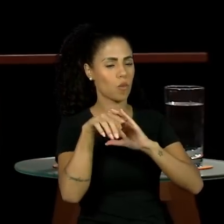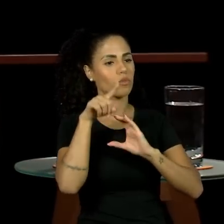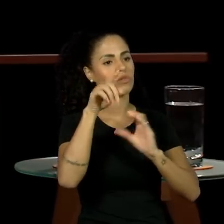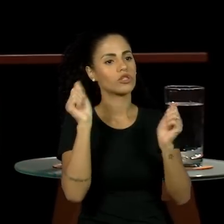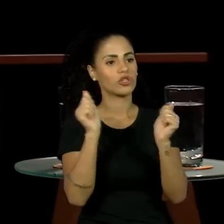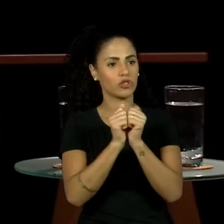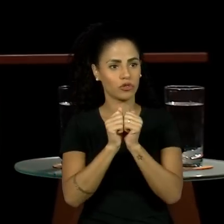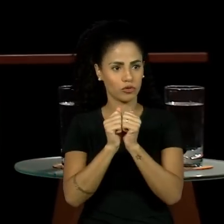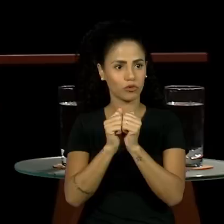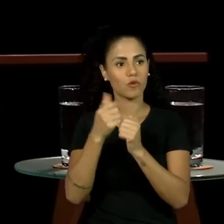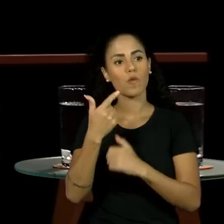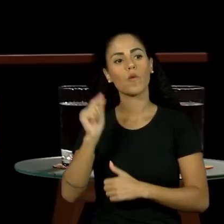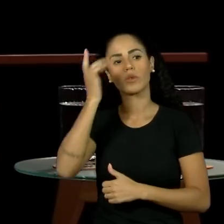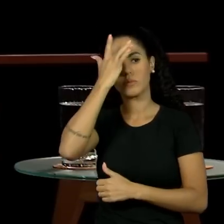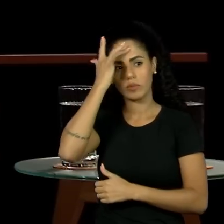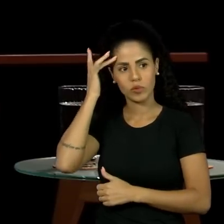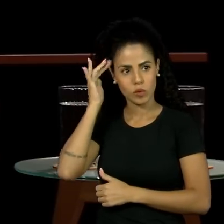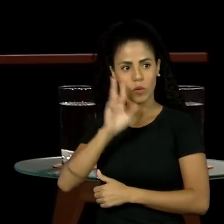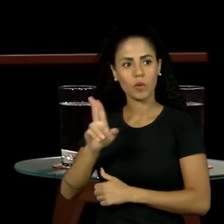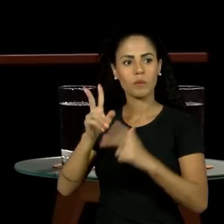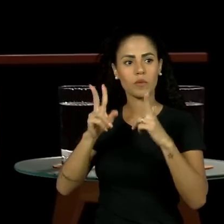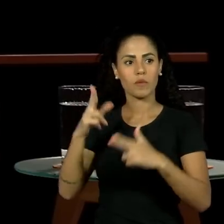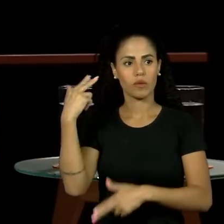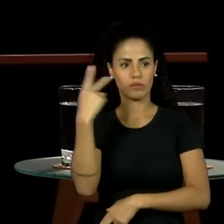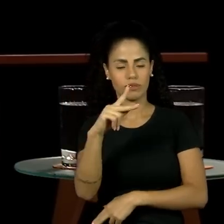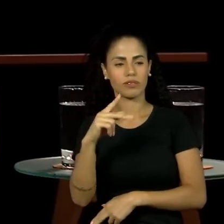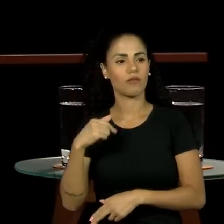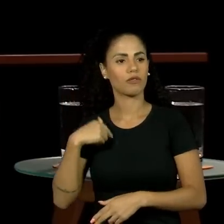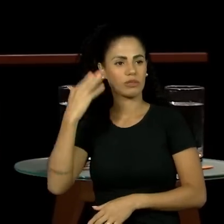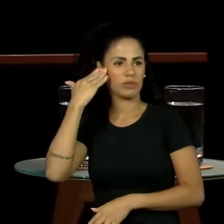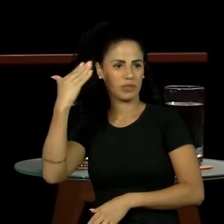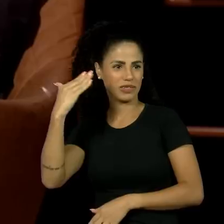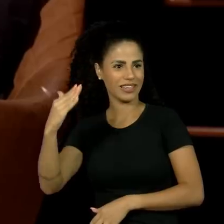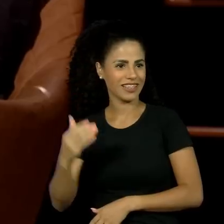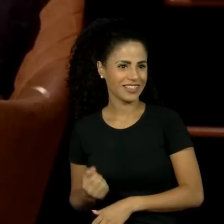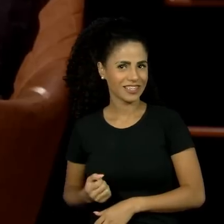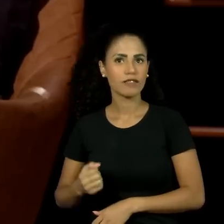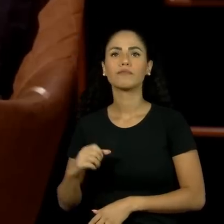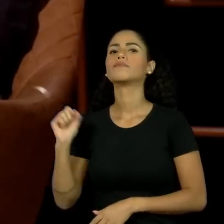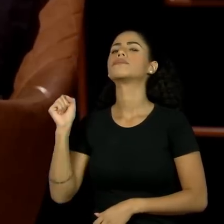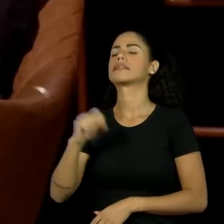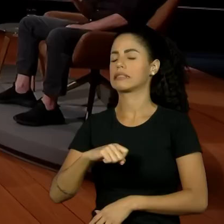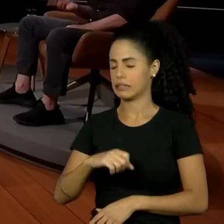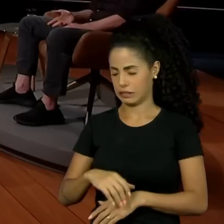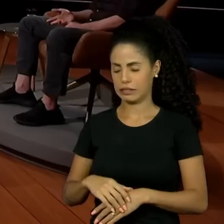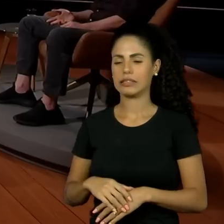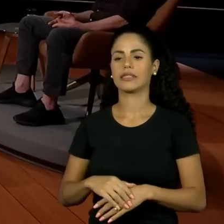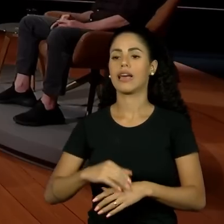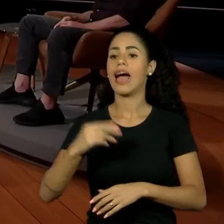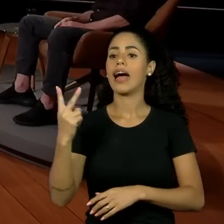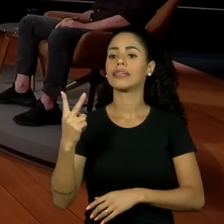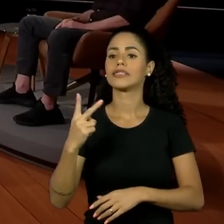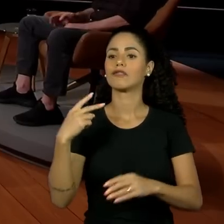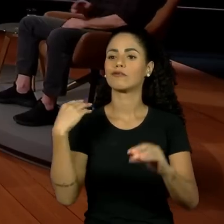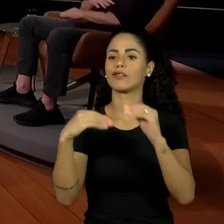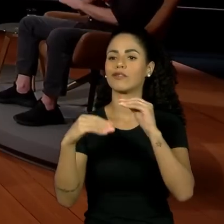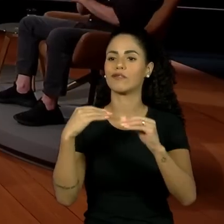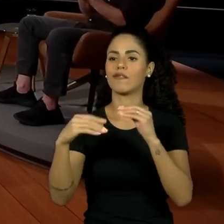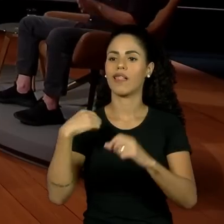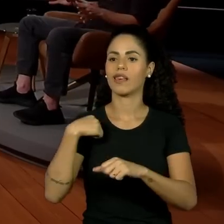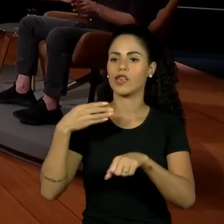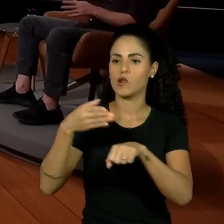o Guilherme Fontes, encarnaram uma dupla que fez muito sucesso, né? Foi a minha segunda novela